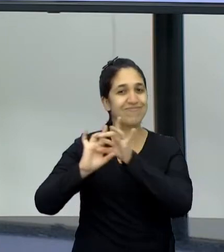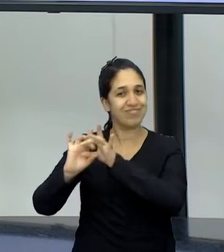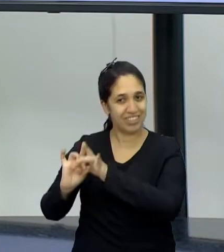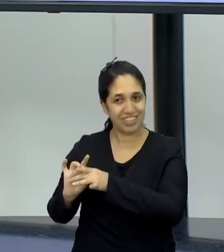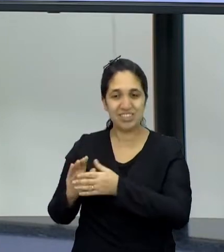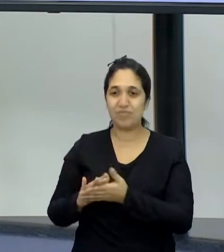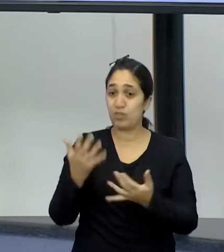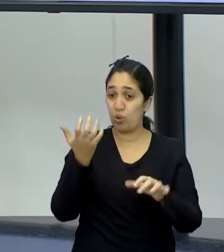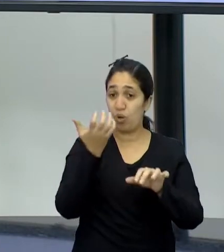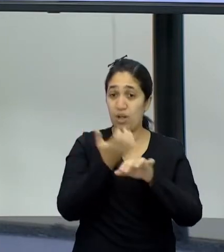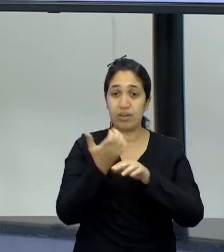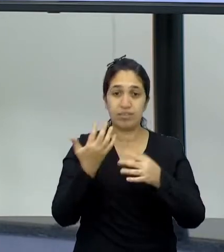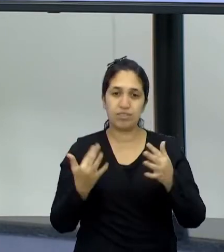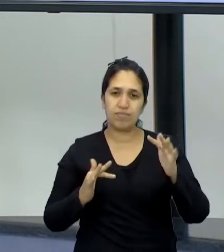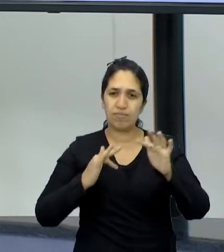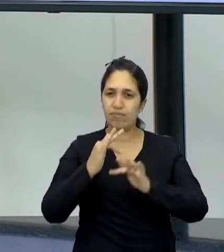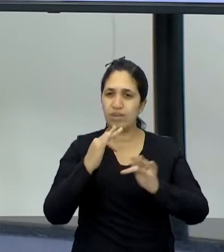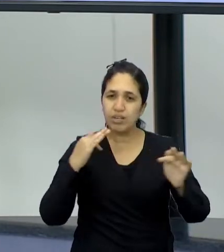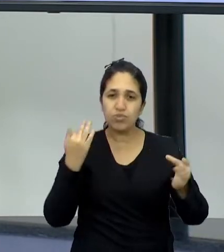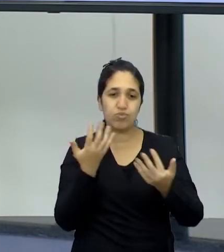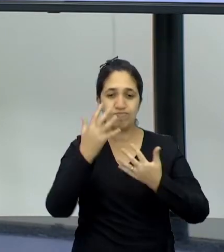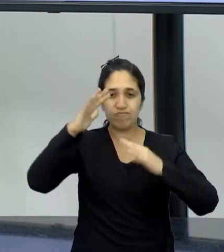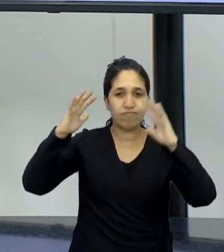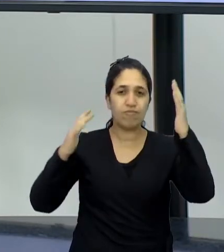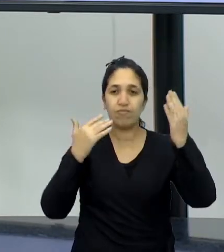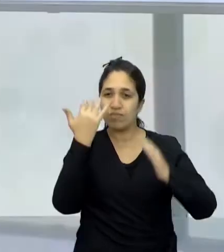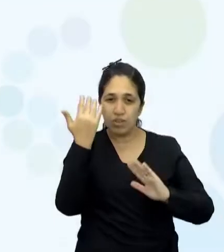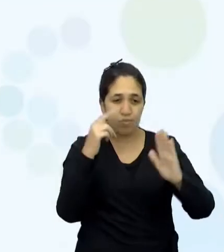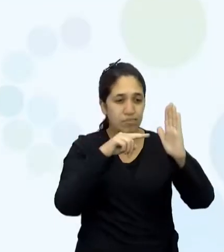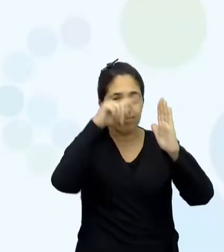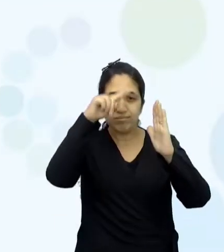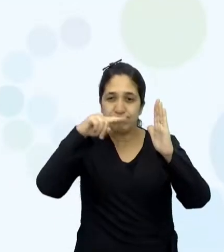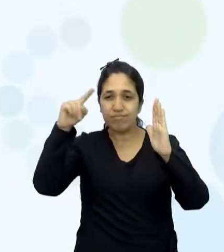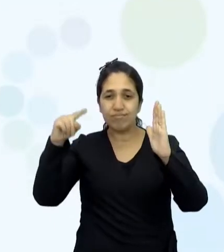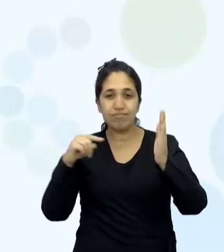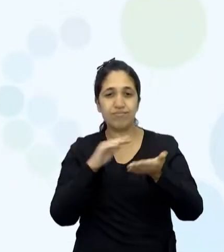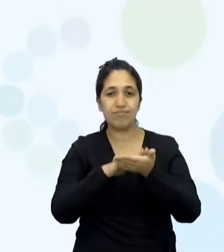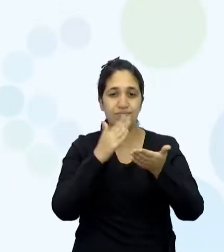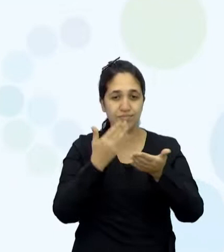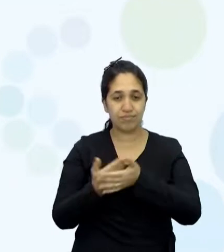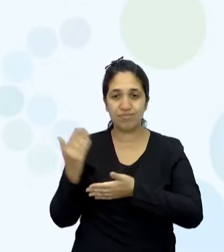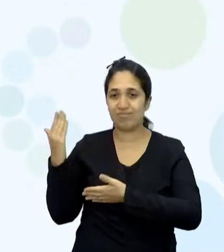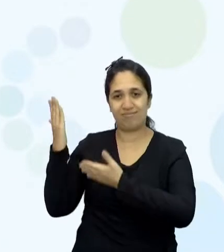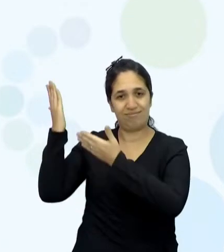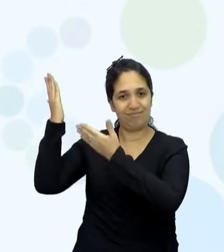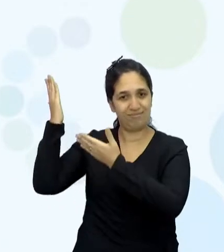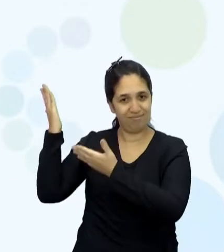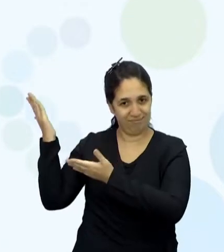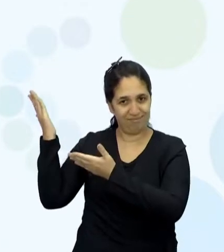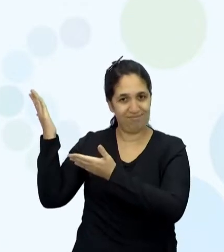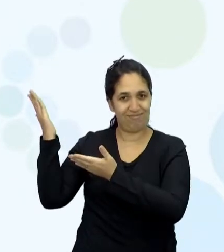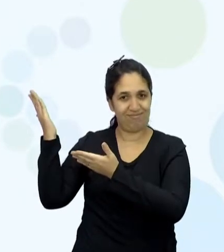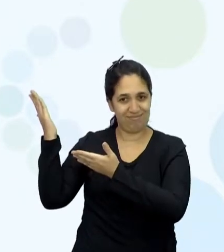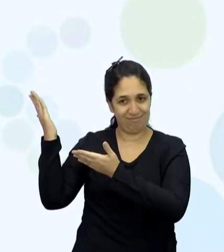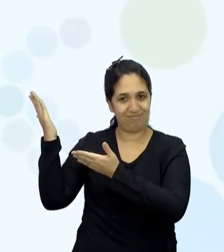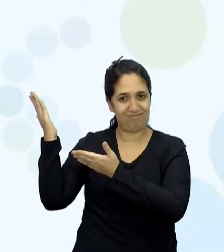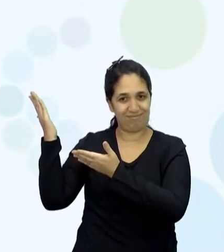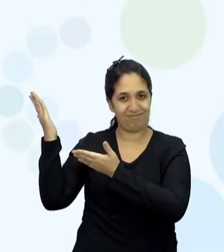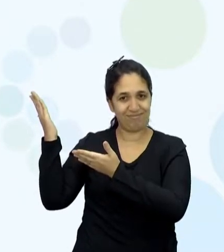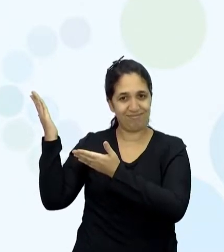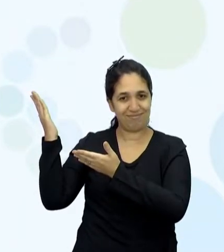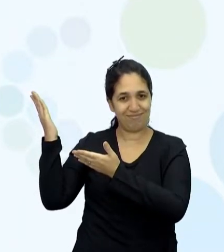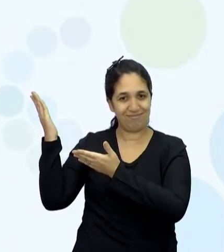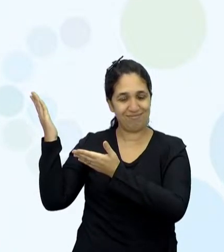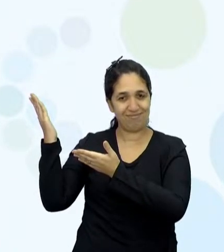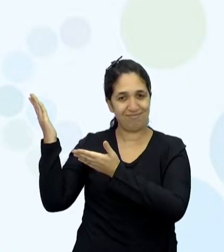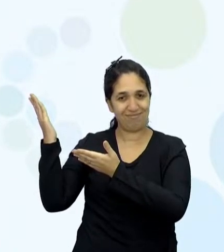componente fenômenos físicos e interpretação de gráficos. Nosso diretor, o Guilherme, vai colocar para vocês o slide aí na lousa de apresentação, ó.